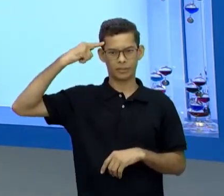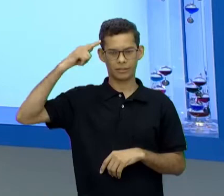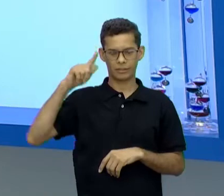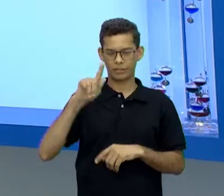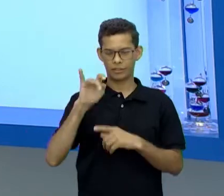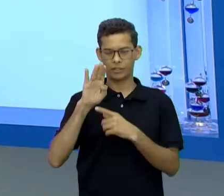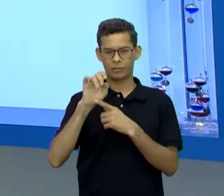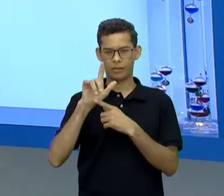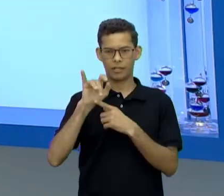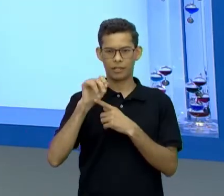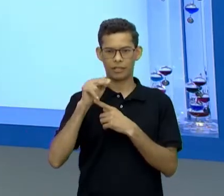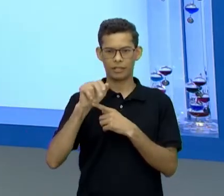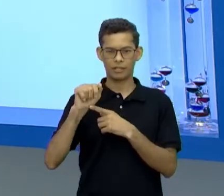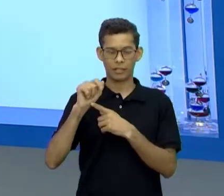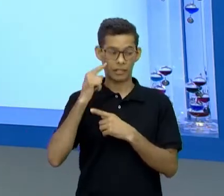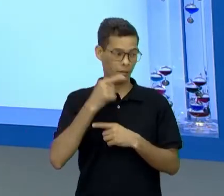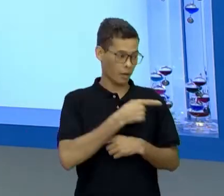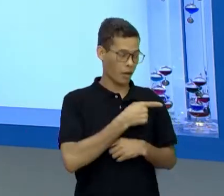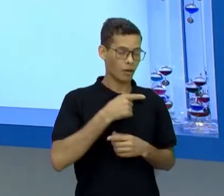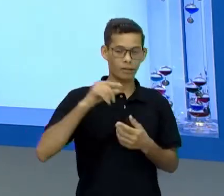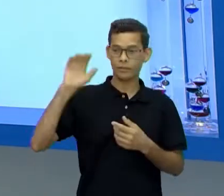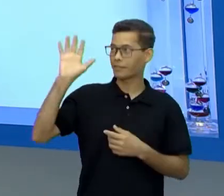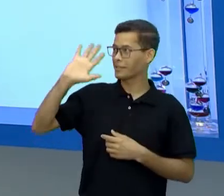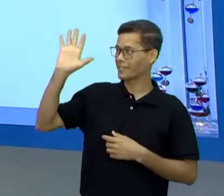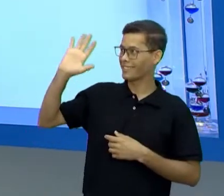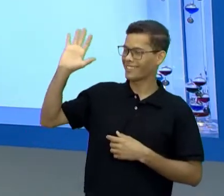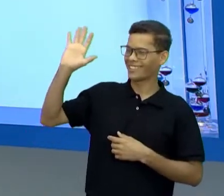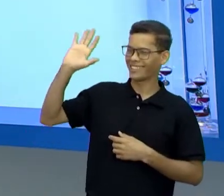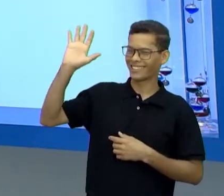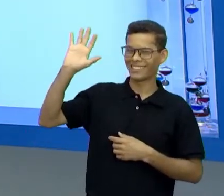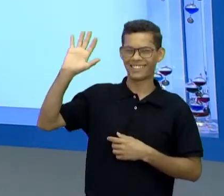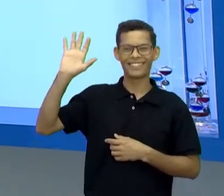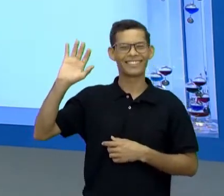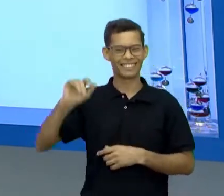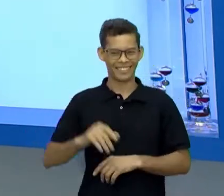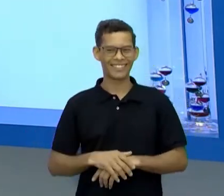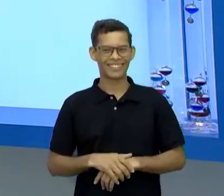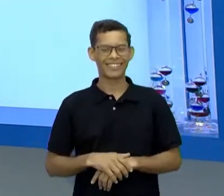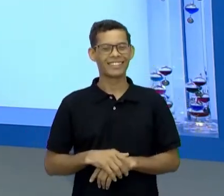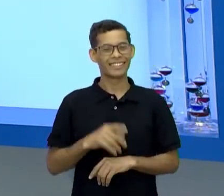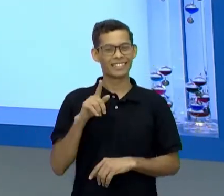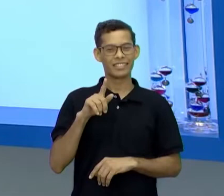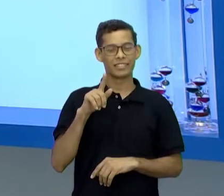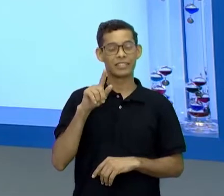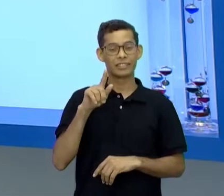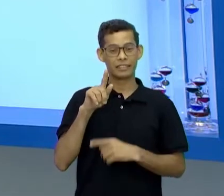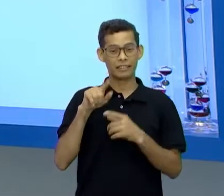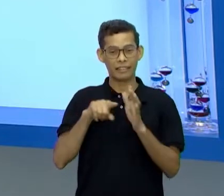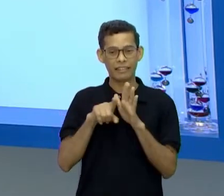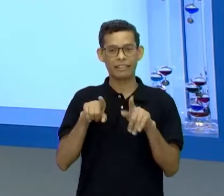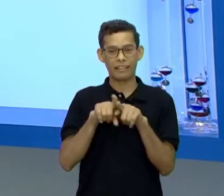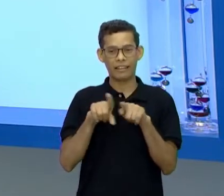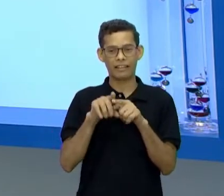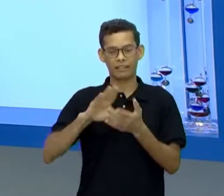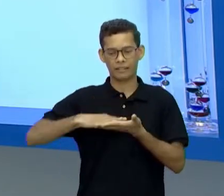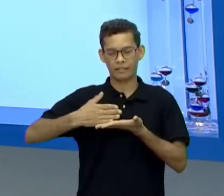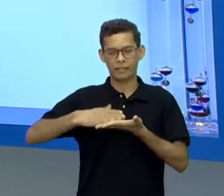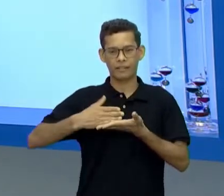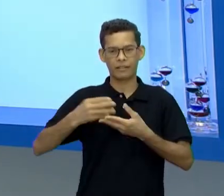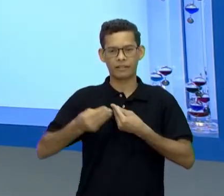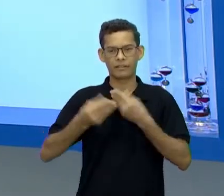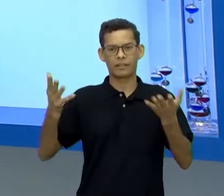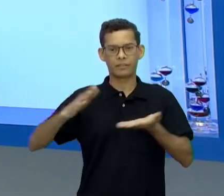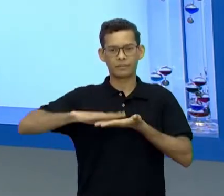um tchau, Gibarina, para todo mundo aí. Tem o Jerry! Jerry com a gente aí também, Libras com a gente aí, sempre passando conhecimento dessa aula,